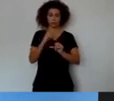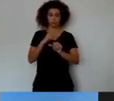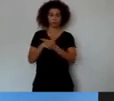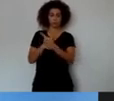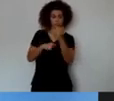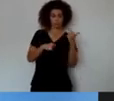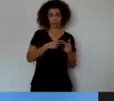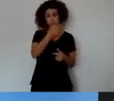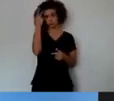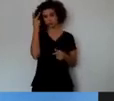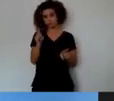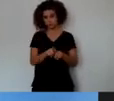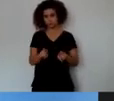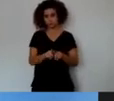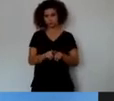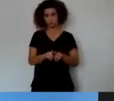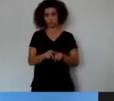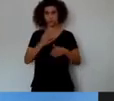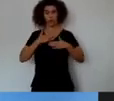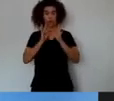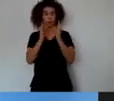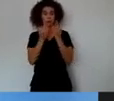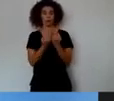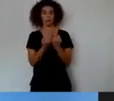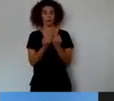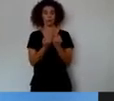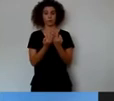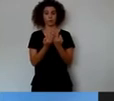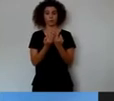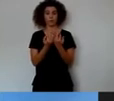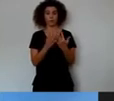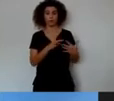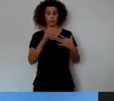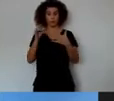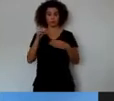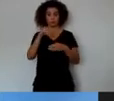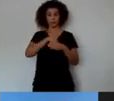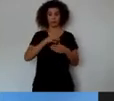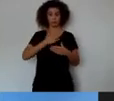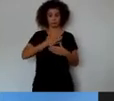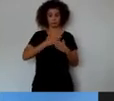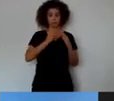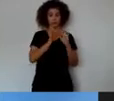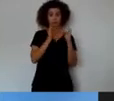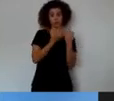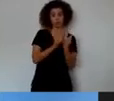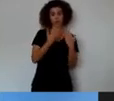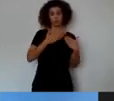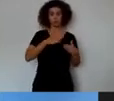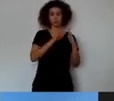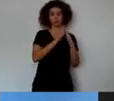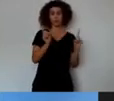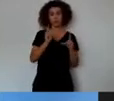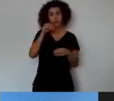privilégio individual, na minha família, no lugar onde eu circulo. É um privilégio por ser uma pessoa branca nessa sociedade racialmente